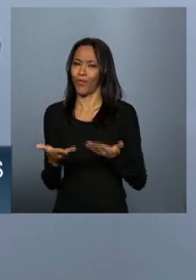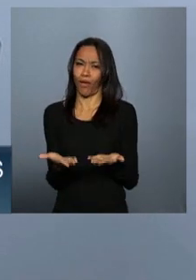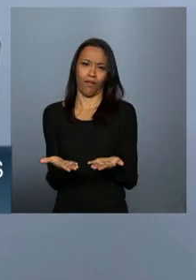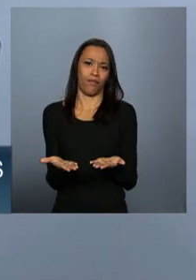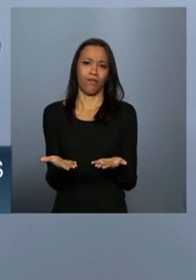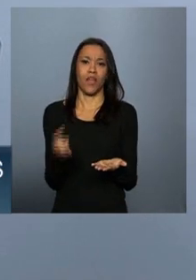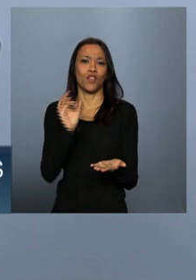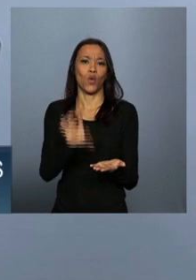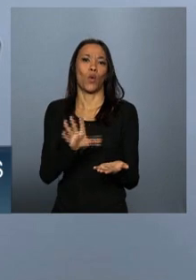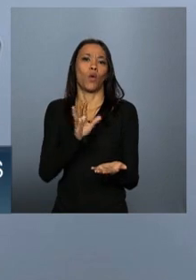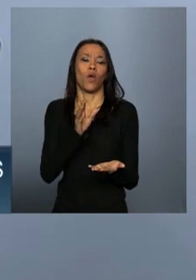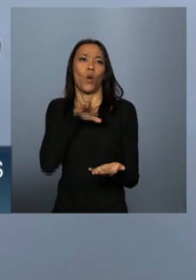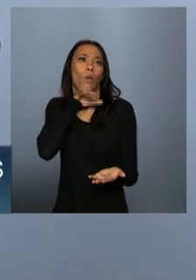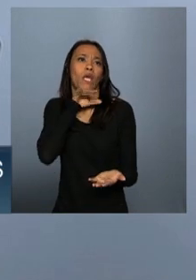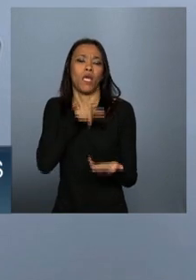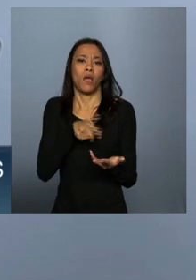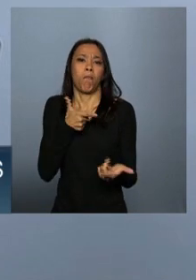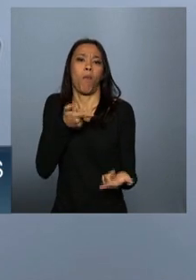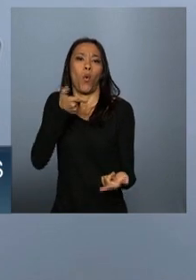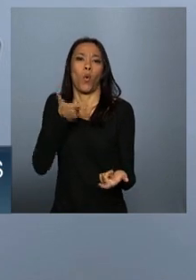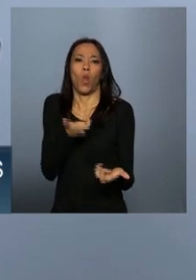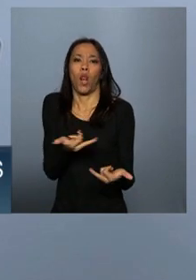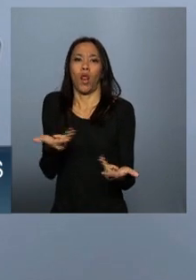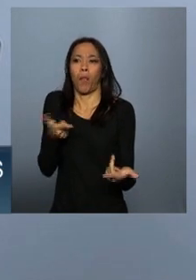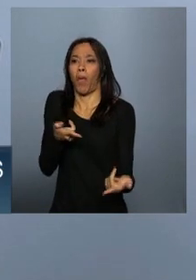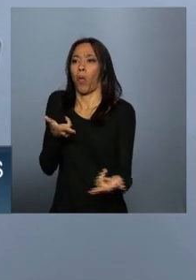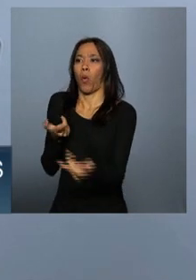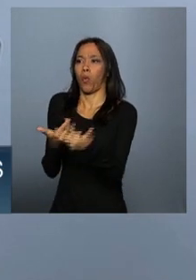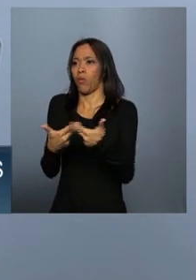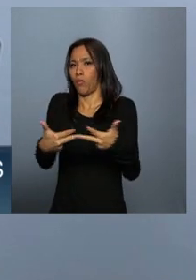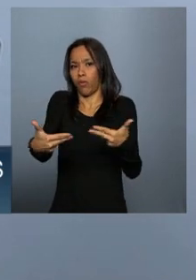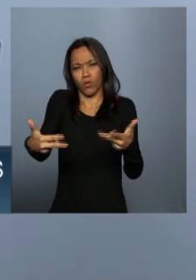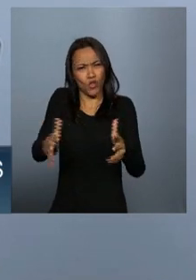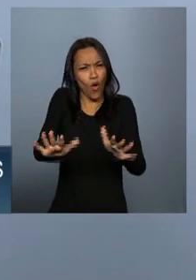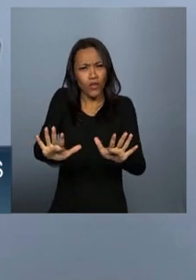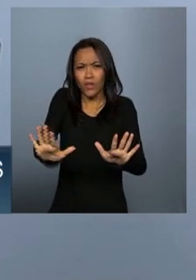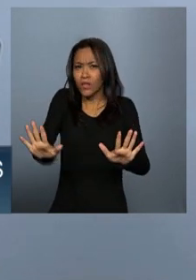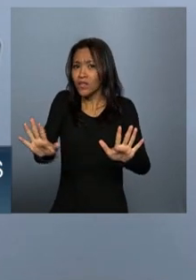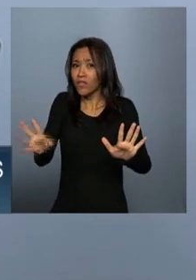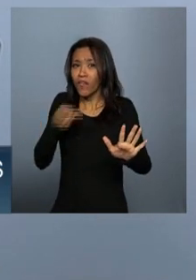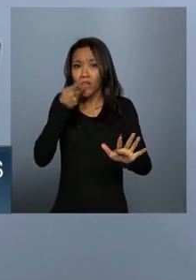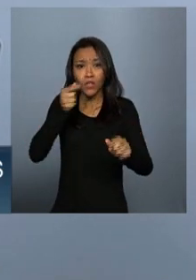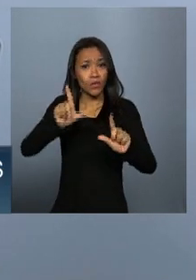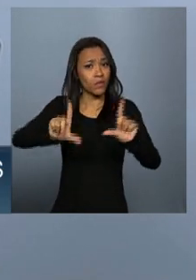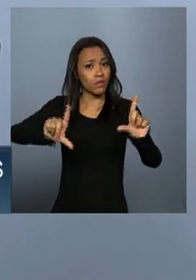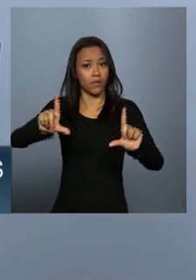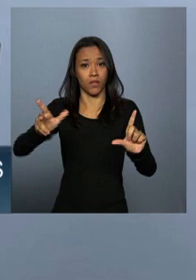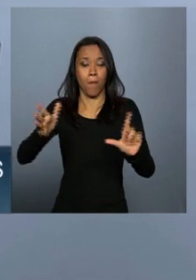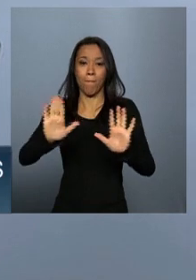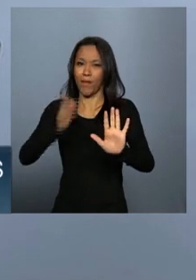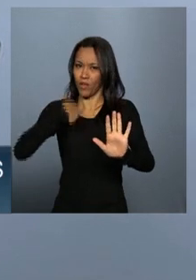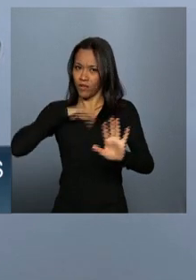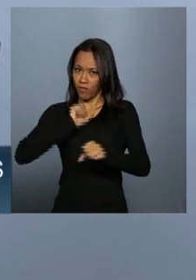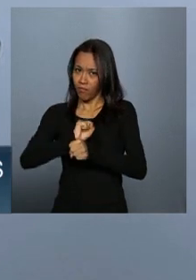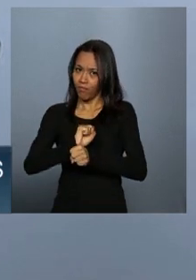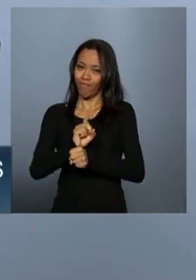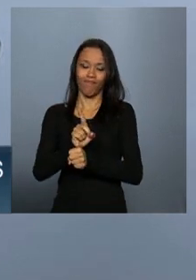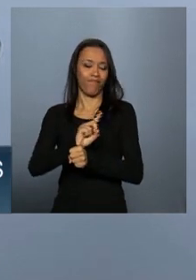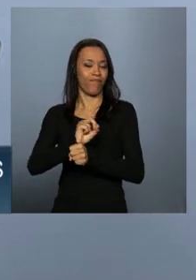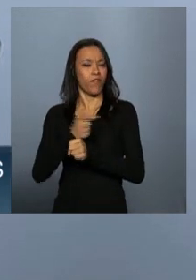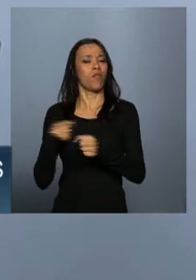só a coisa ruim, é só a desgraça. Mas a gente não para. Nós não vamos parar